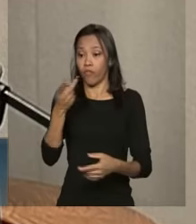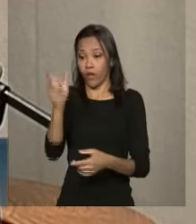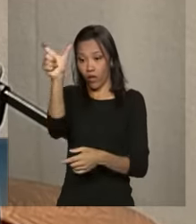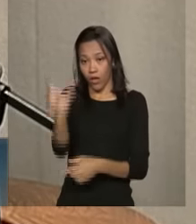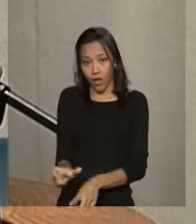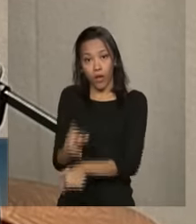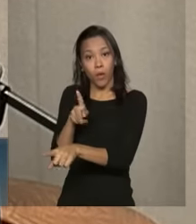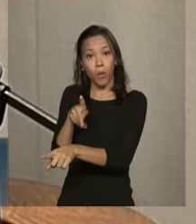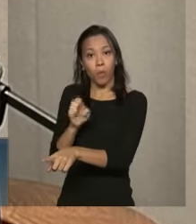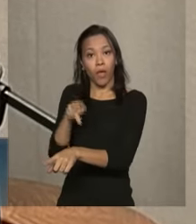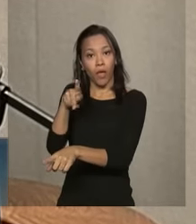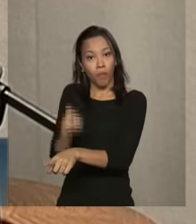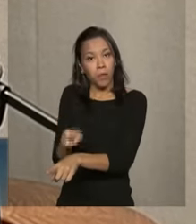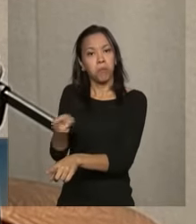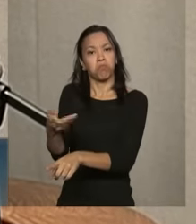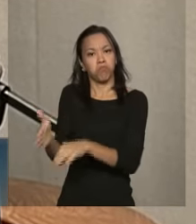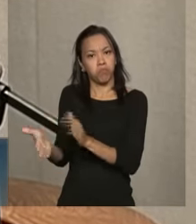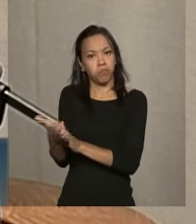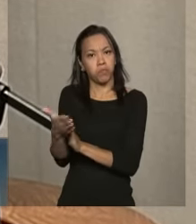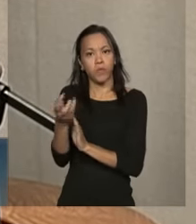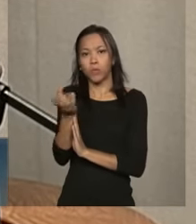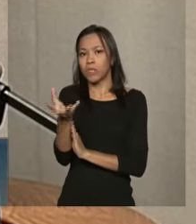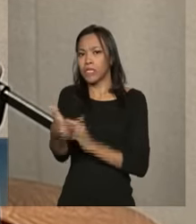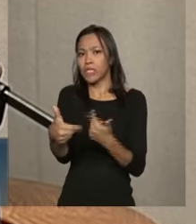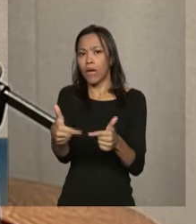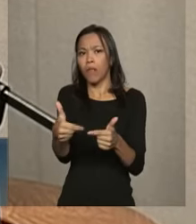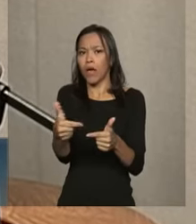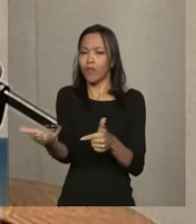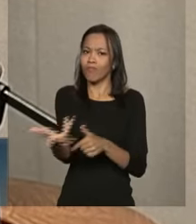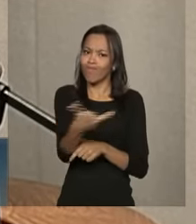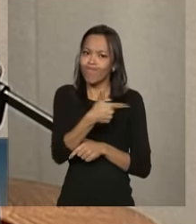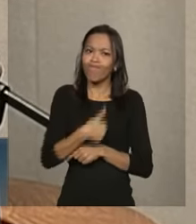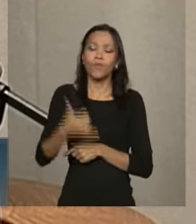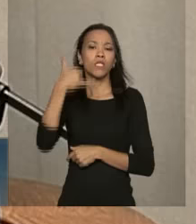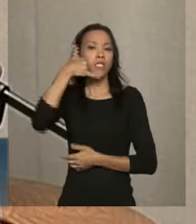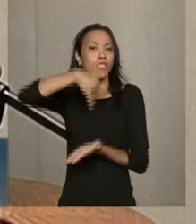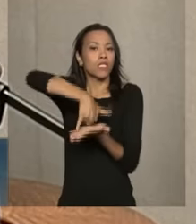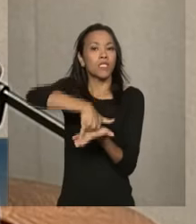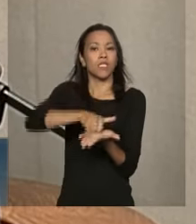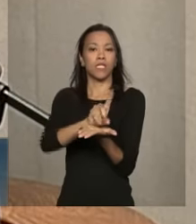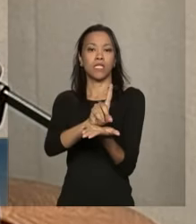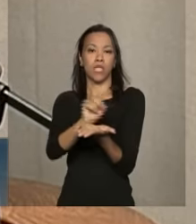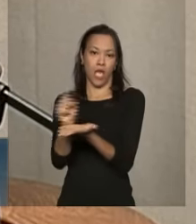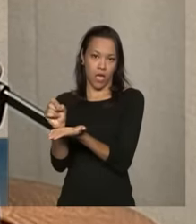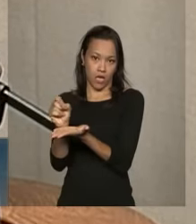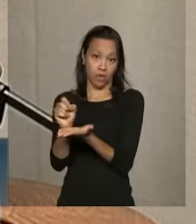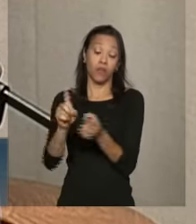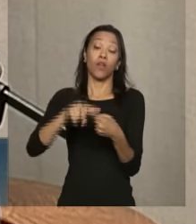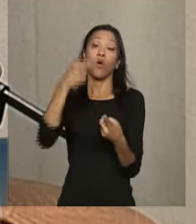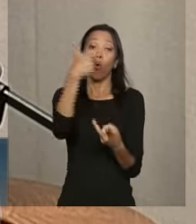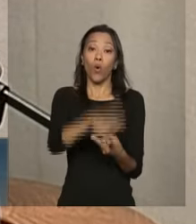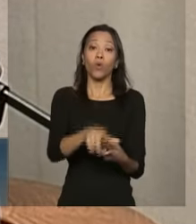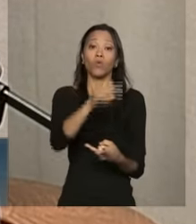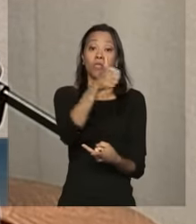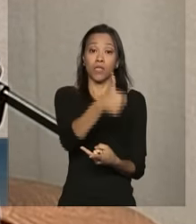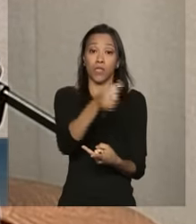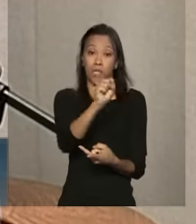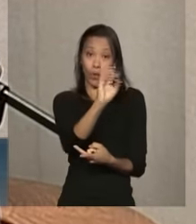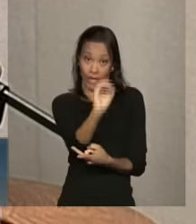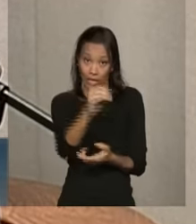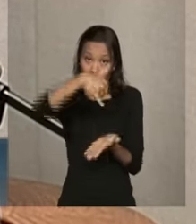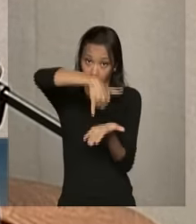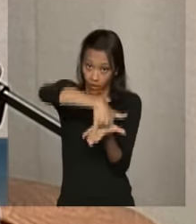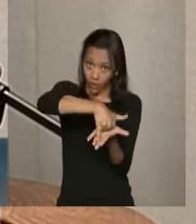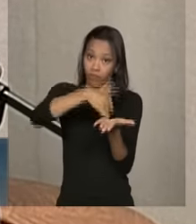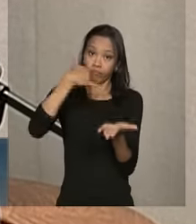eh o trabalho Fantástico do do disk 100 do Lig eh 180 o crescimento